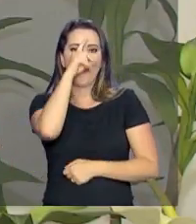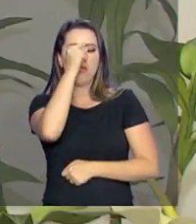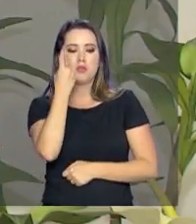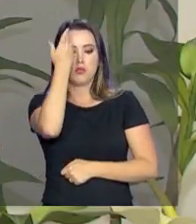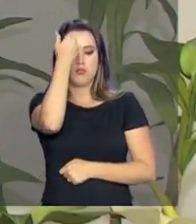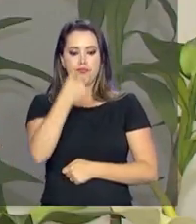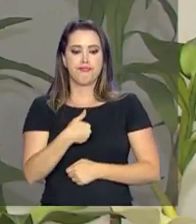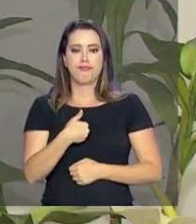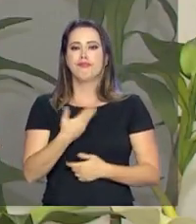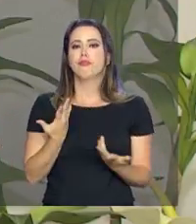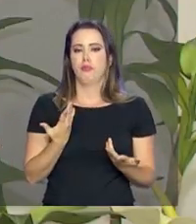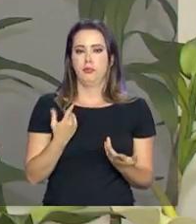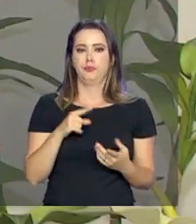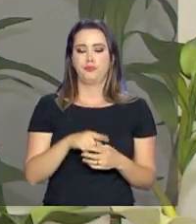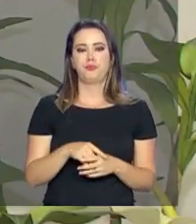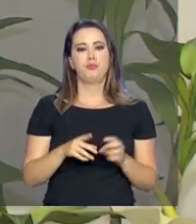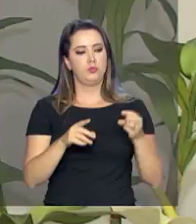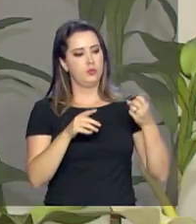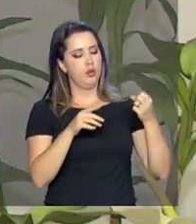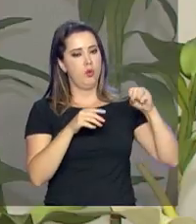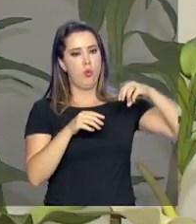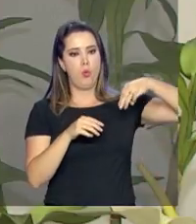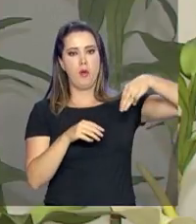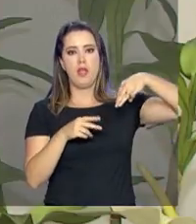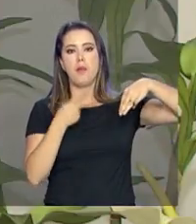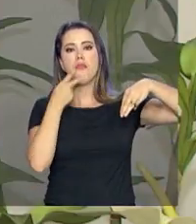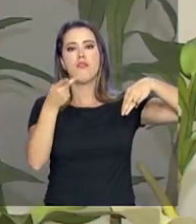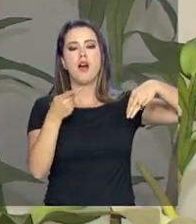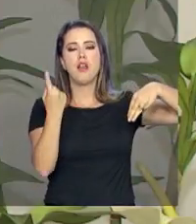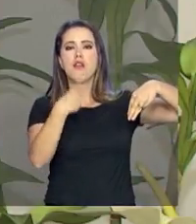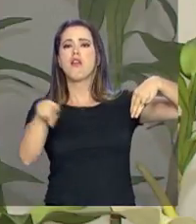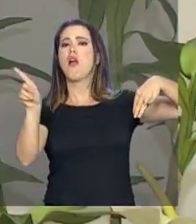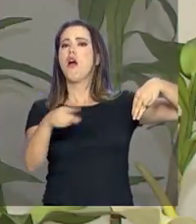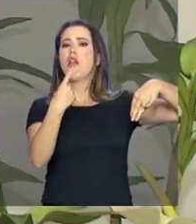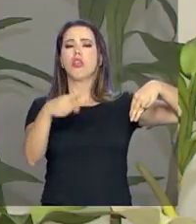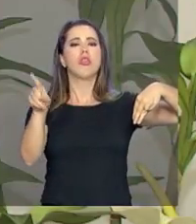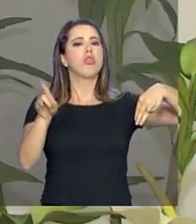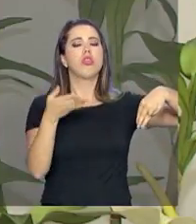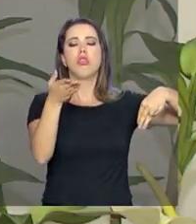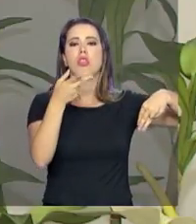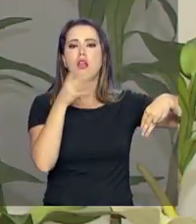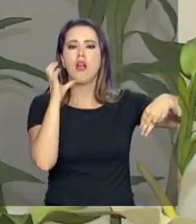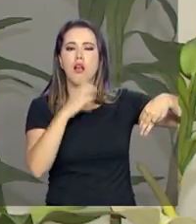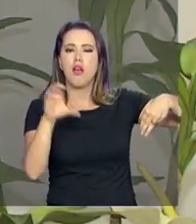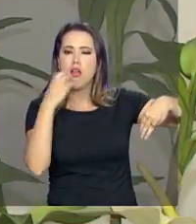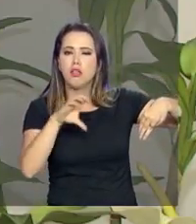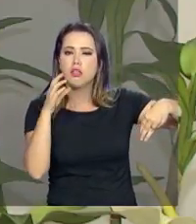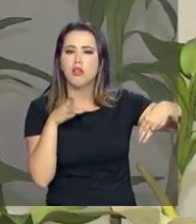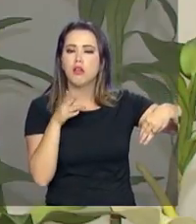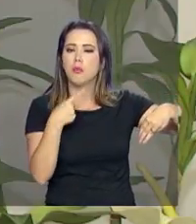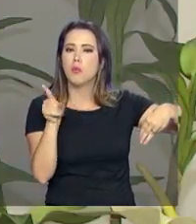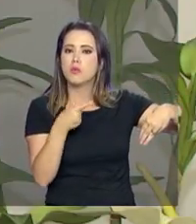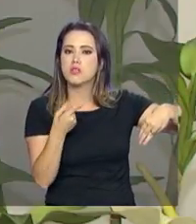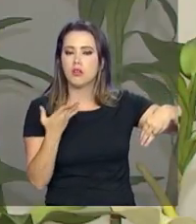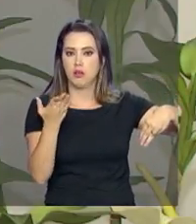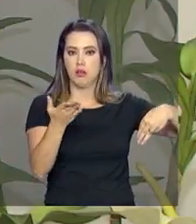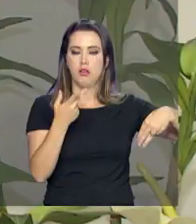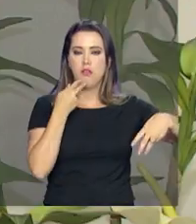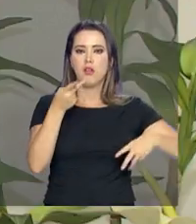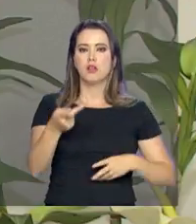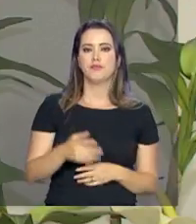com eles e vai pedir para ela cantar uma música pode ser o parabéns pra você alguma coisa nesse sentido